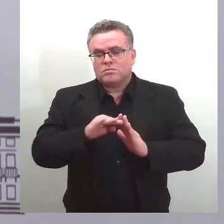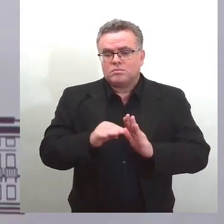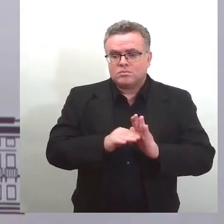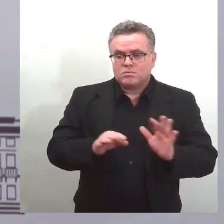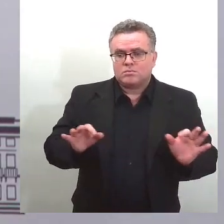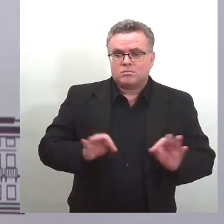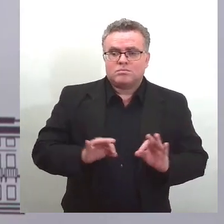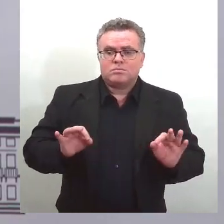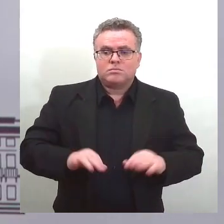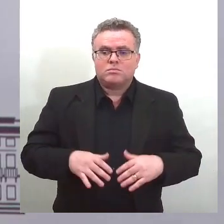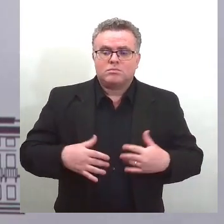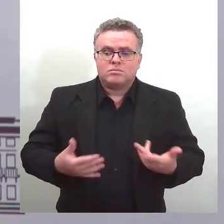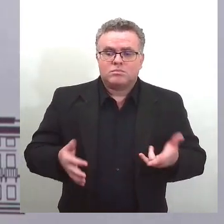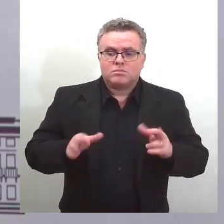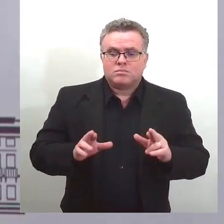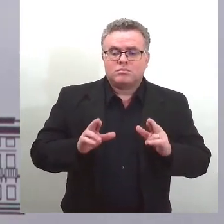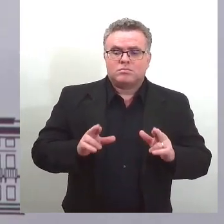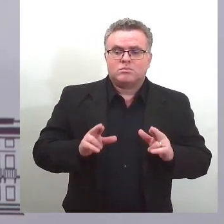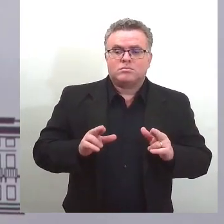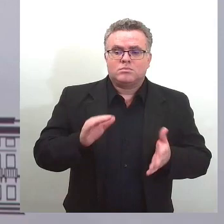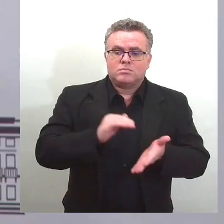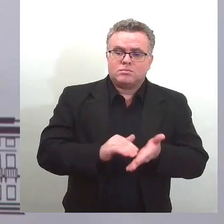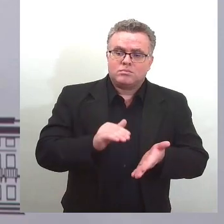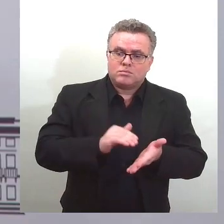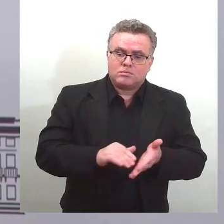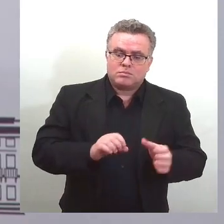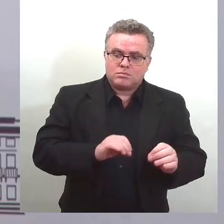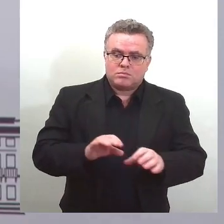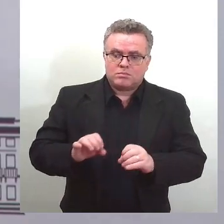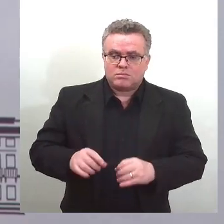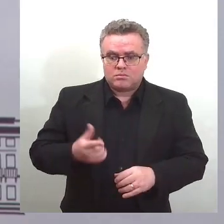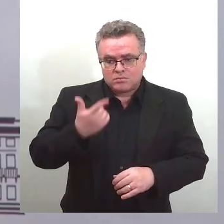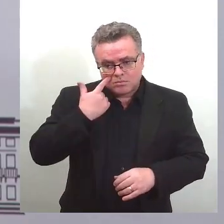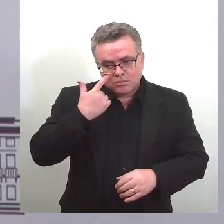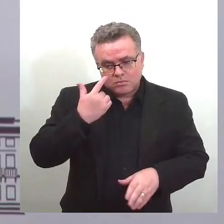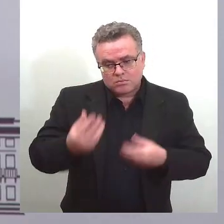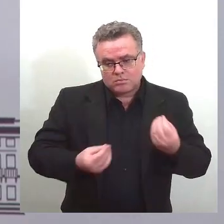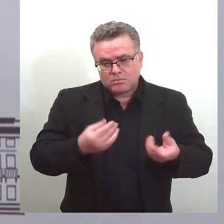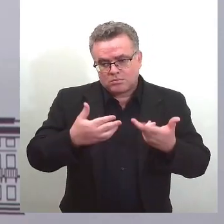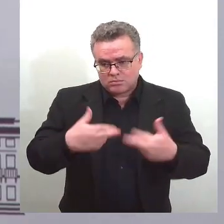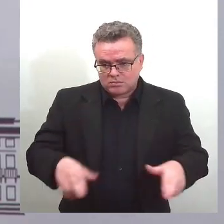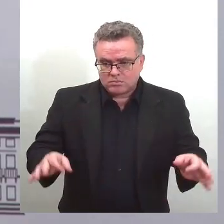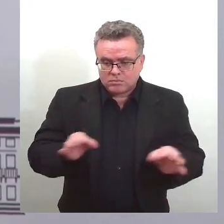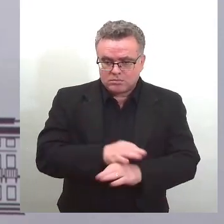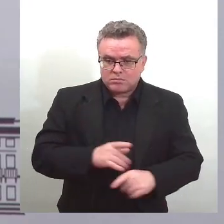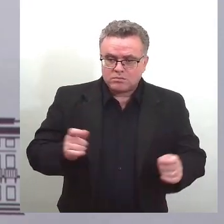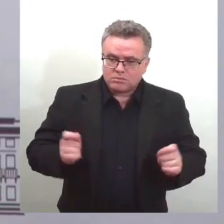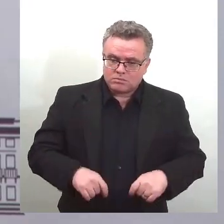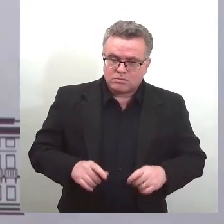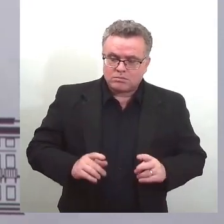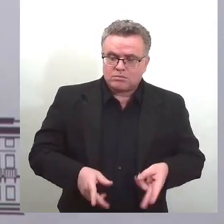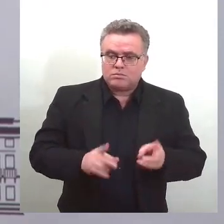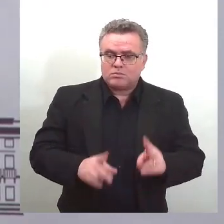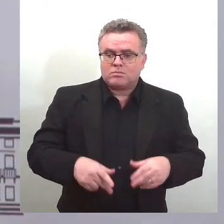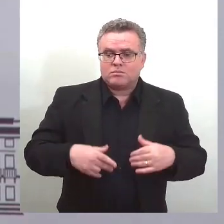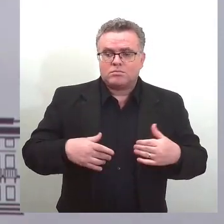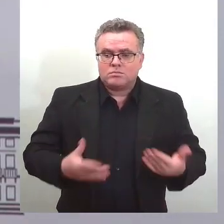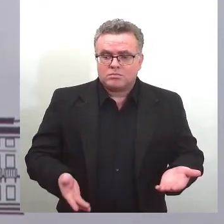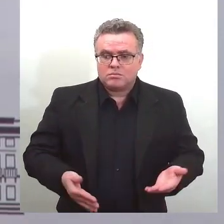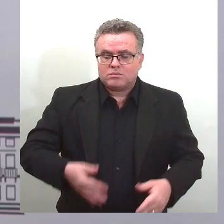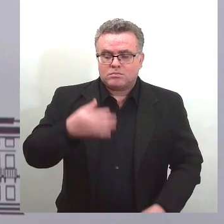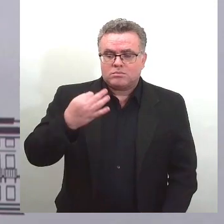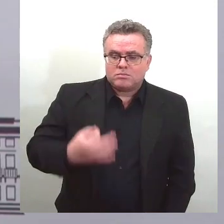Espero que o secretário da Educação reveja urgentemente e que volte atrás dessa decisão, porque eu tenho certeza que além